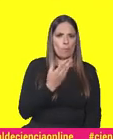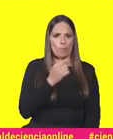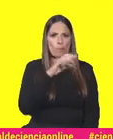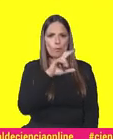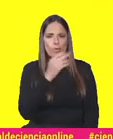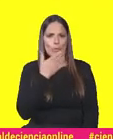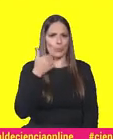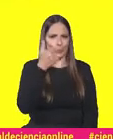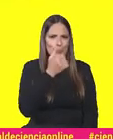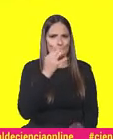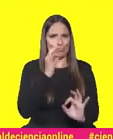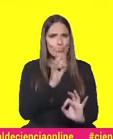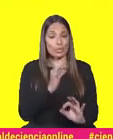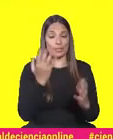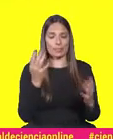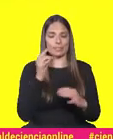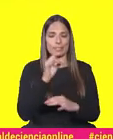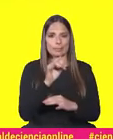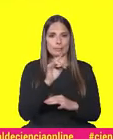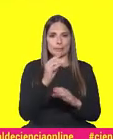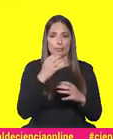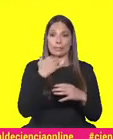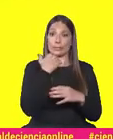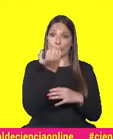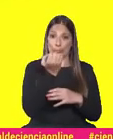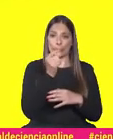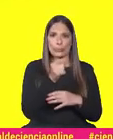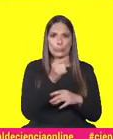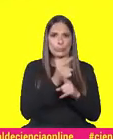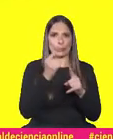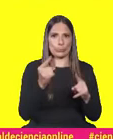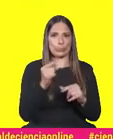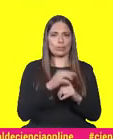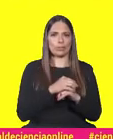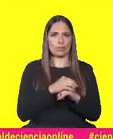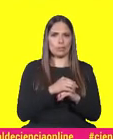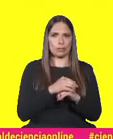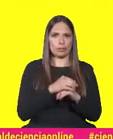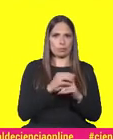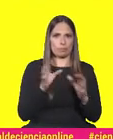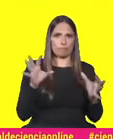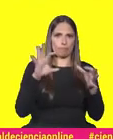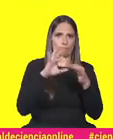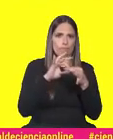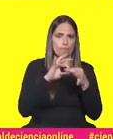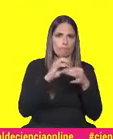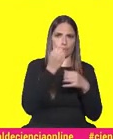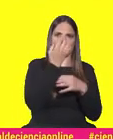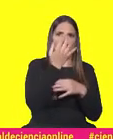grande beleza invulgar. Mas este fruto resultou, muito provavelmente, da polinização de uma flor de